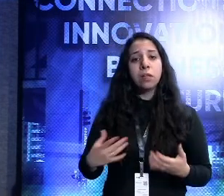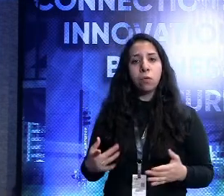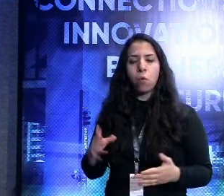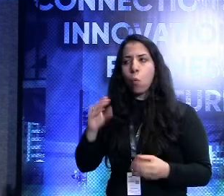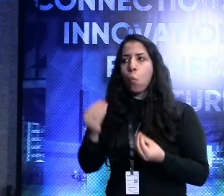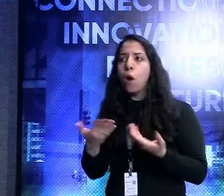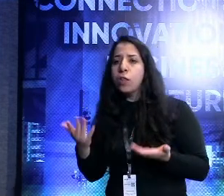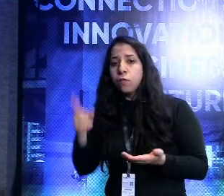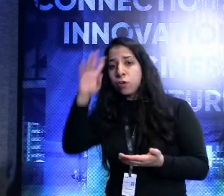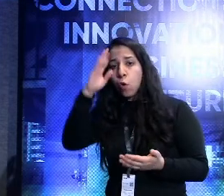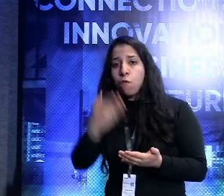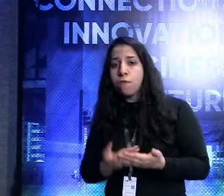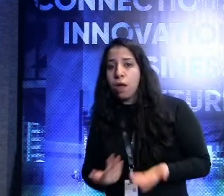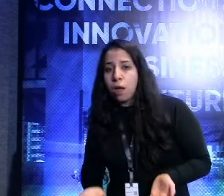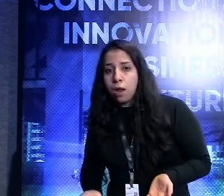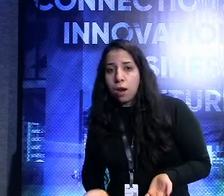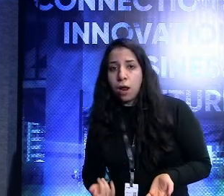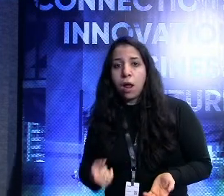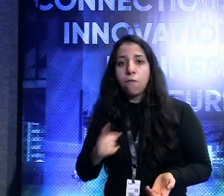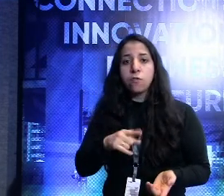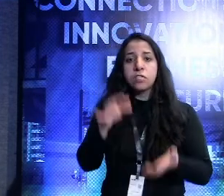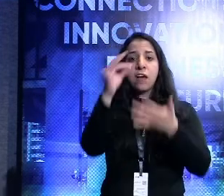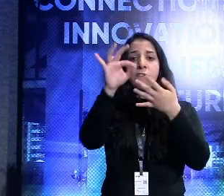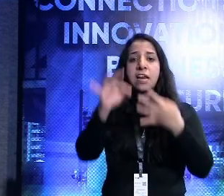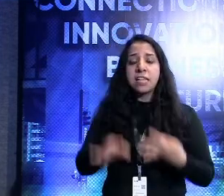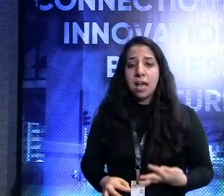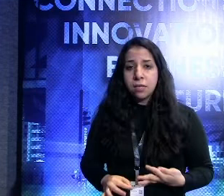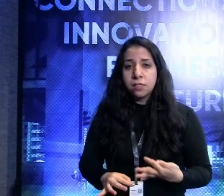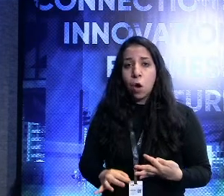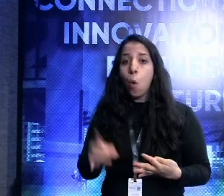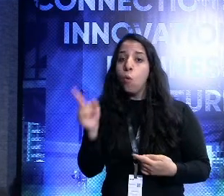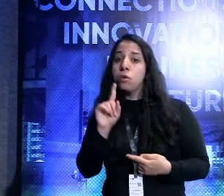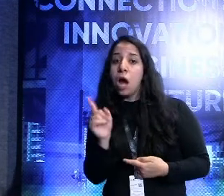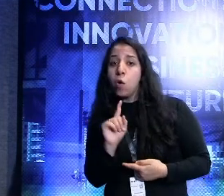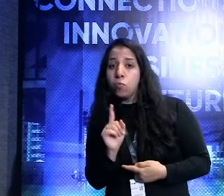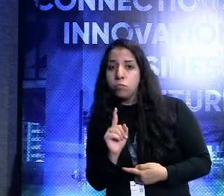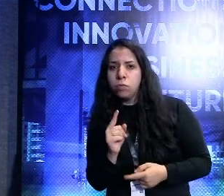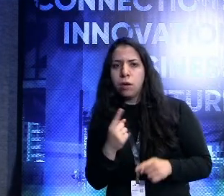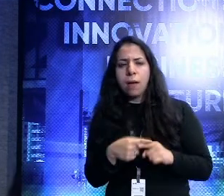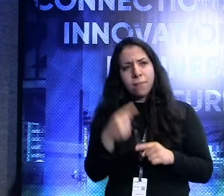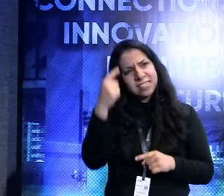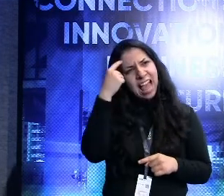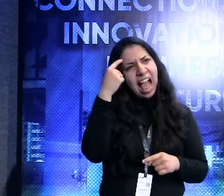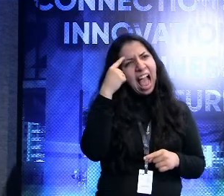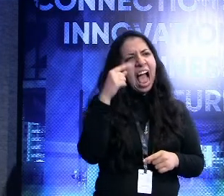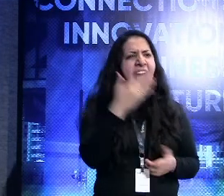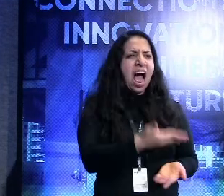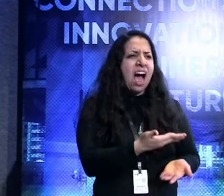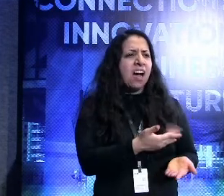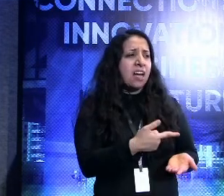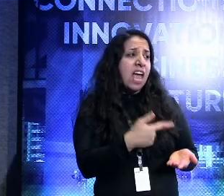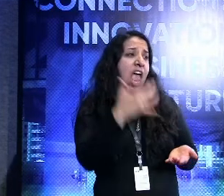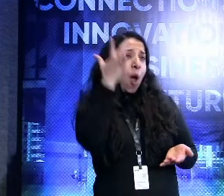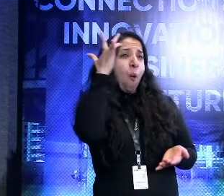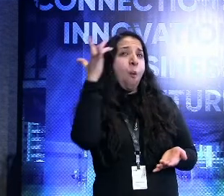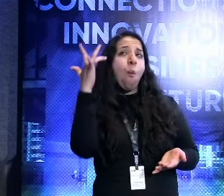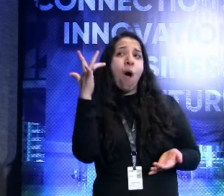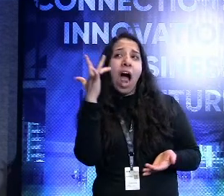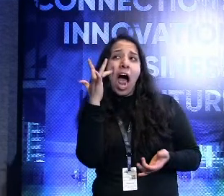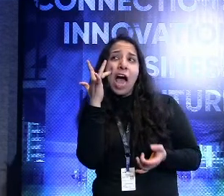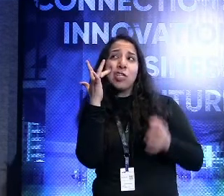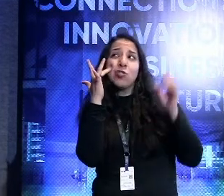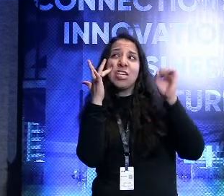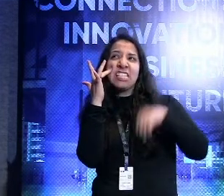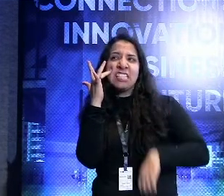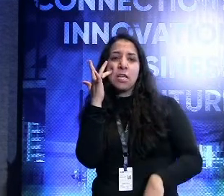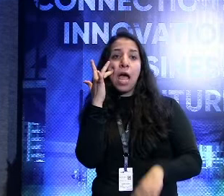está crescendo na validação dessas hipóteses ou não. Porque a gente também não pode se apegar. Pode ser que o que a gente supôs não seja verdade. E está